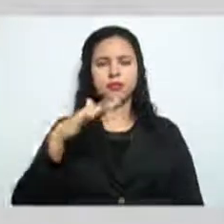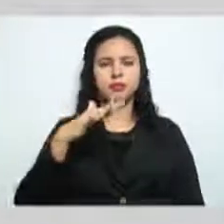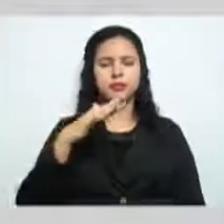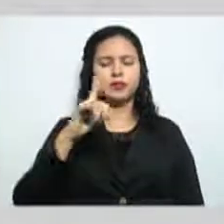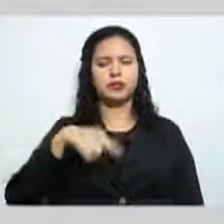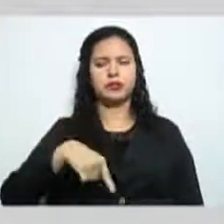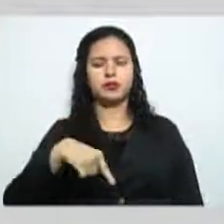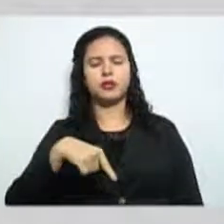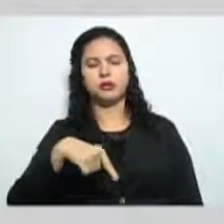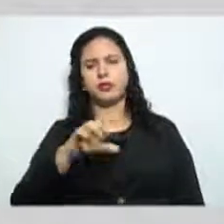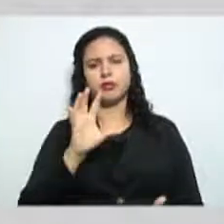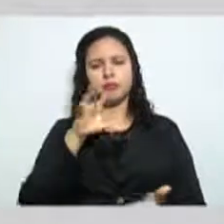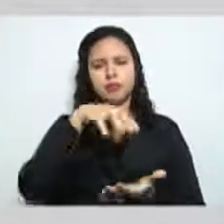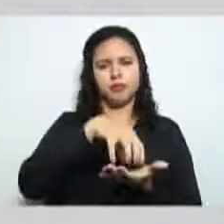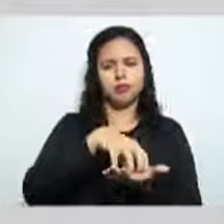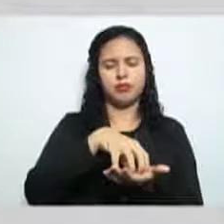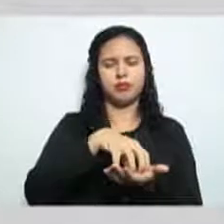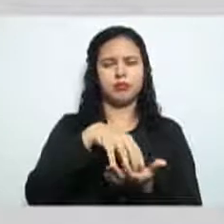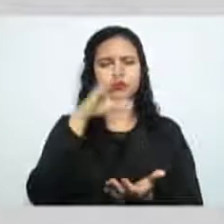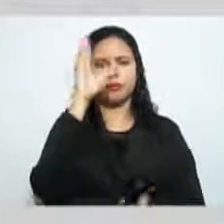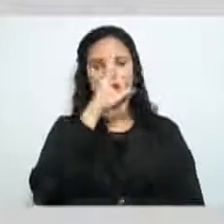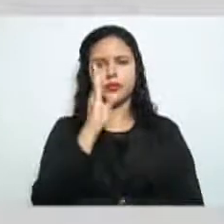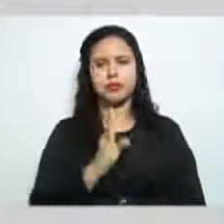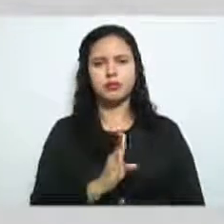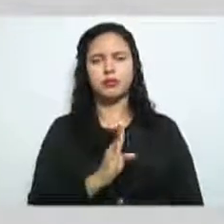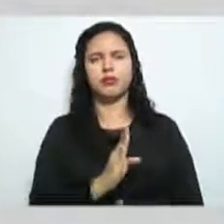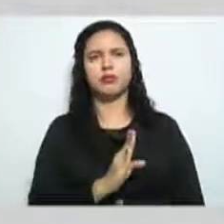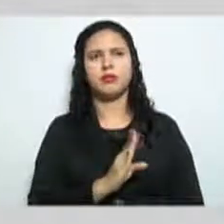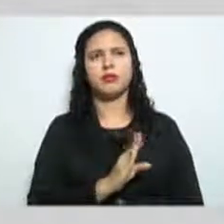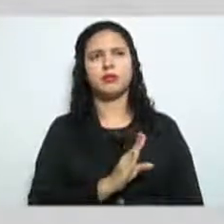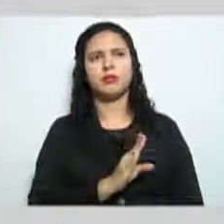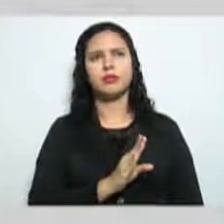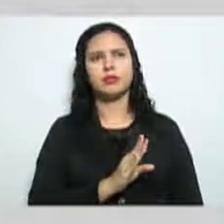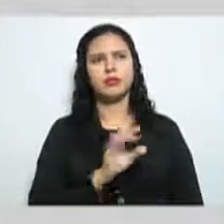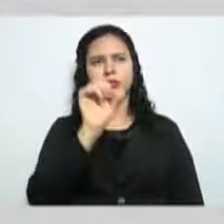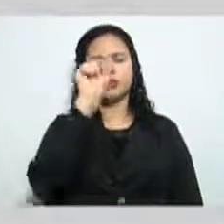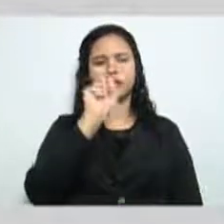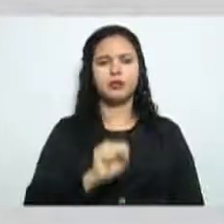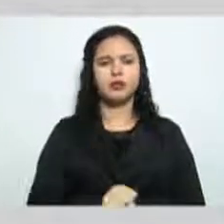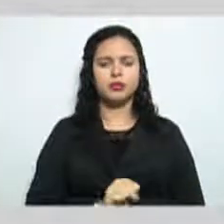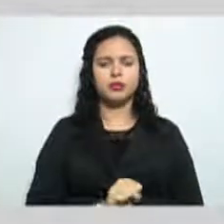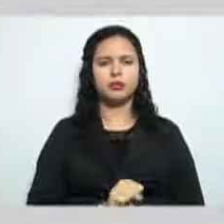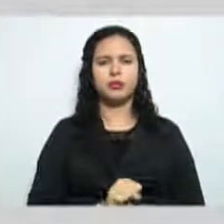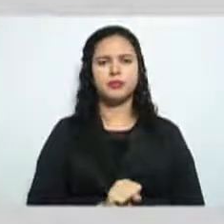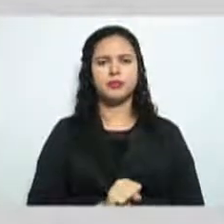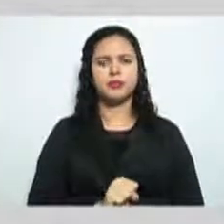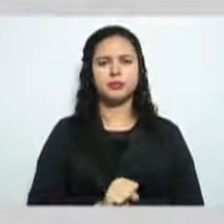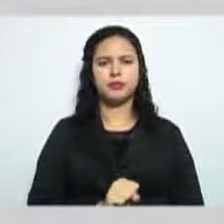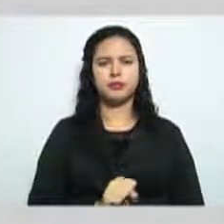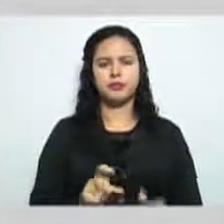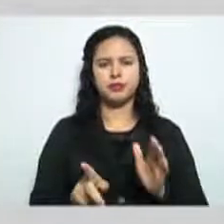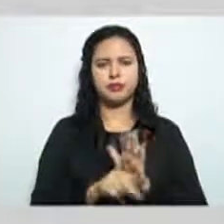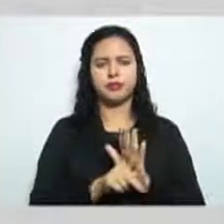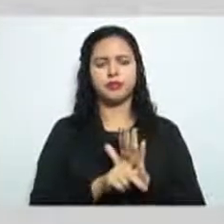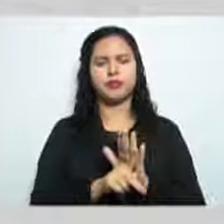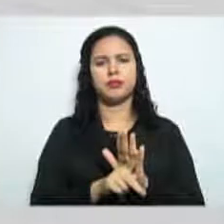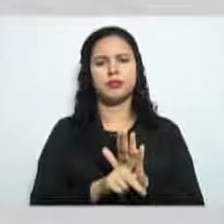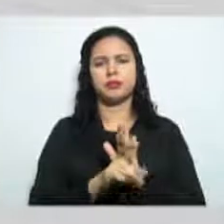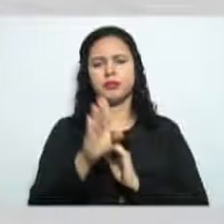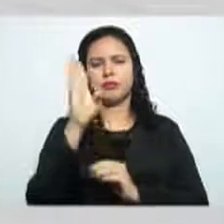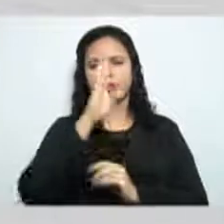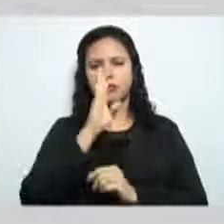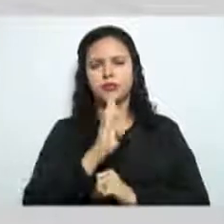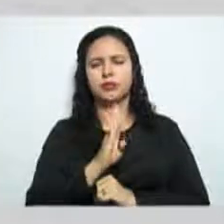região central do Brasil. E aqui na região sul e sudeste a gente vai ter resultados